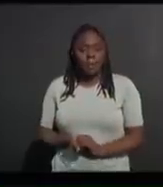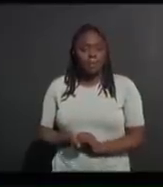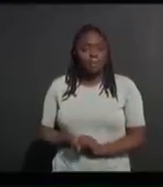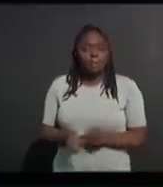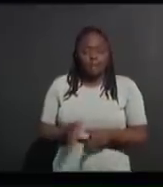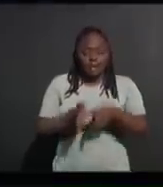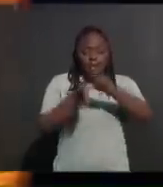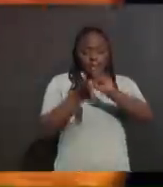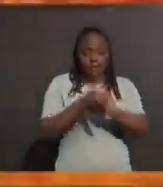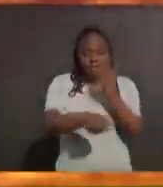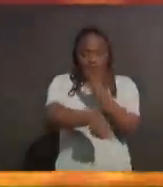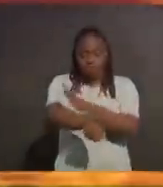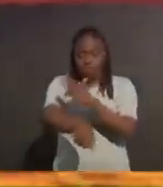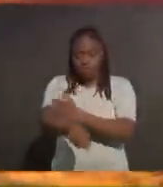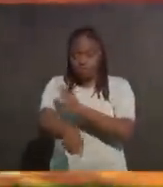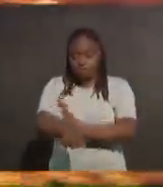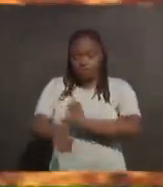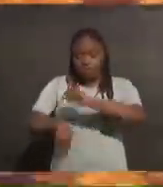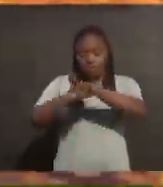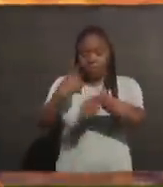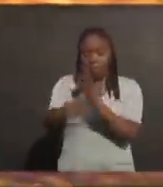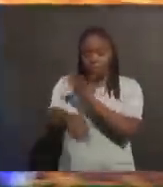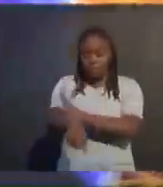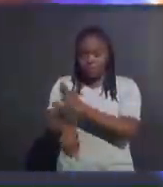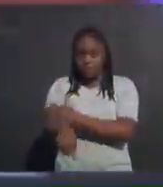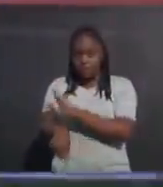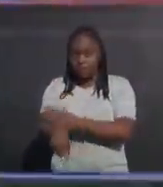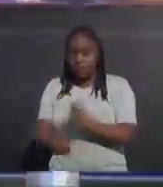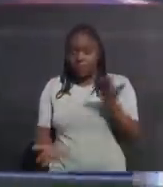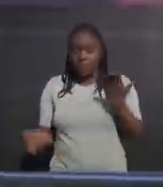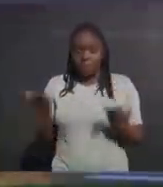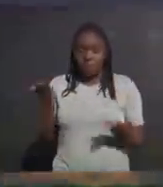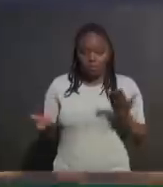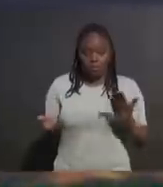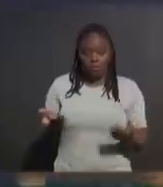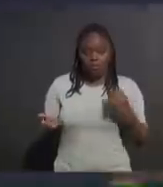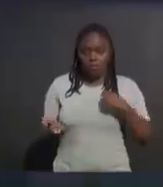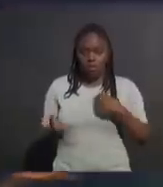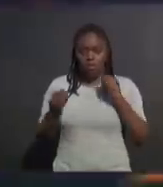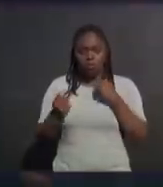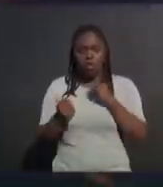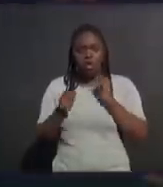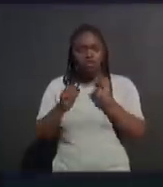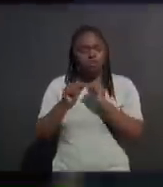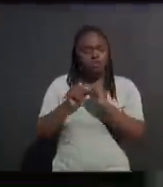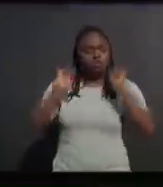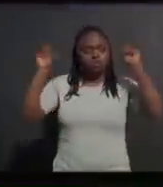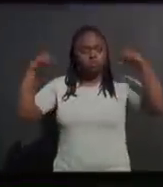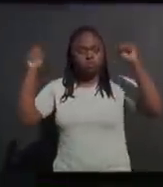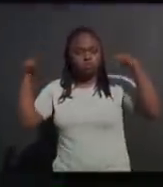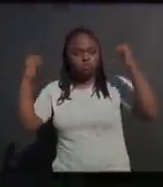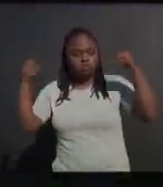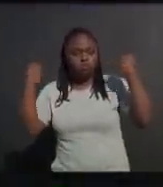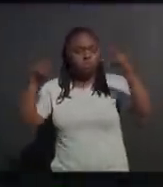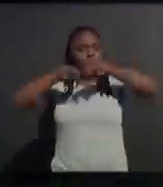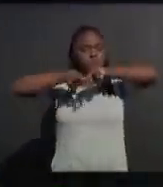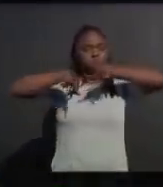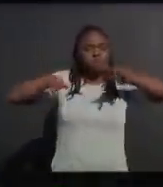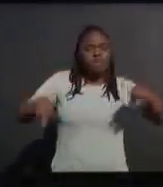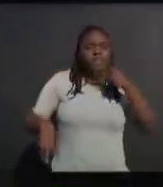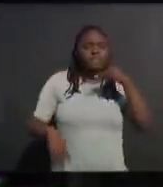pré-treino, pós-treino. O meu pace é esse, eu estou fazendo crossfit, eu estou fazendo mega fit. Aí você fala